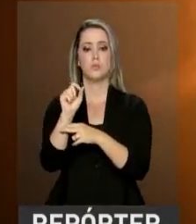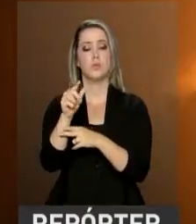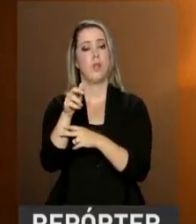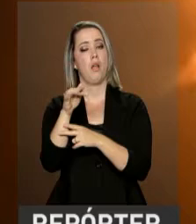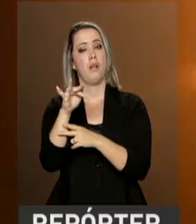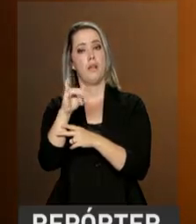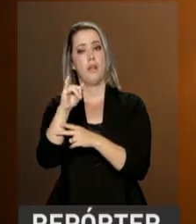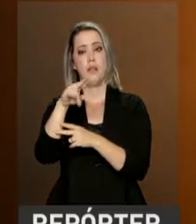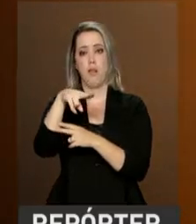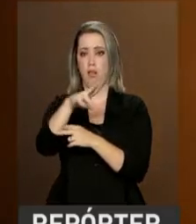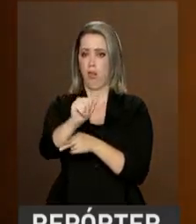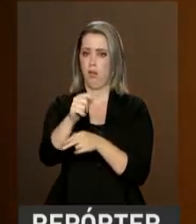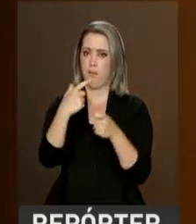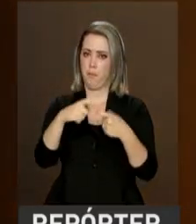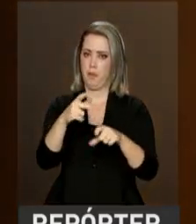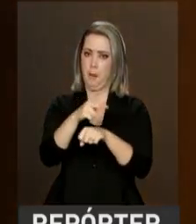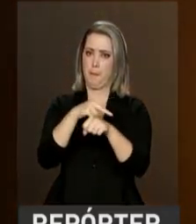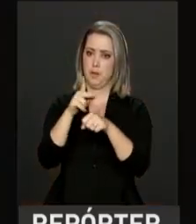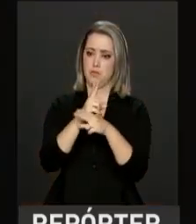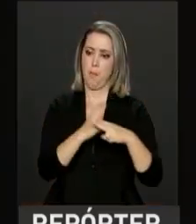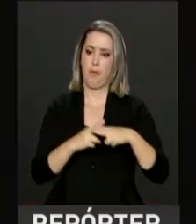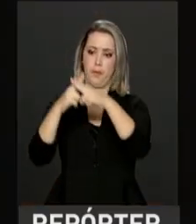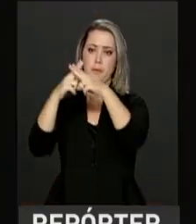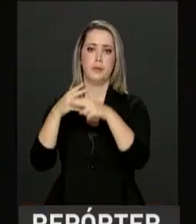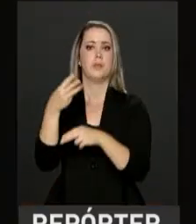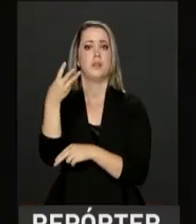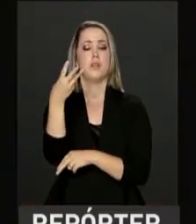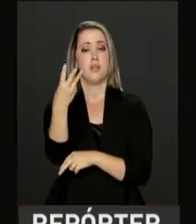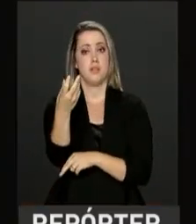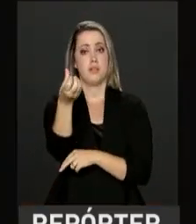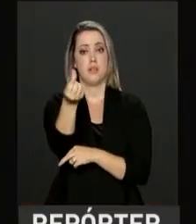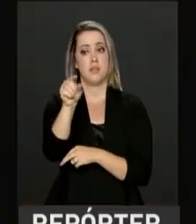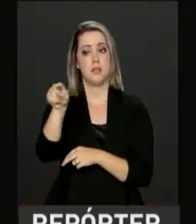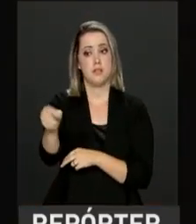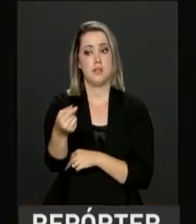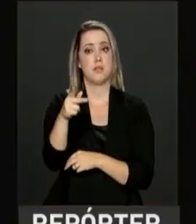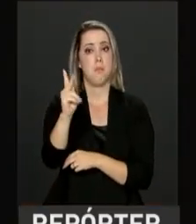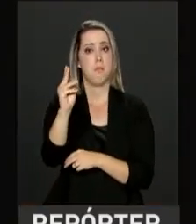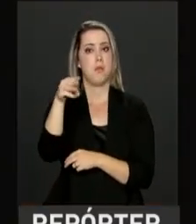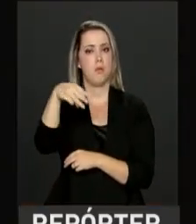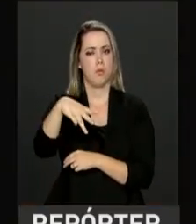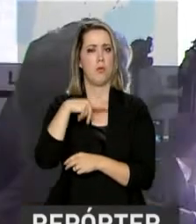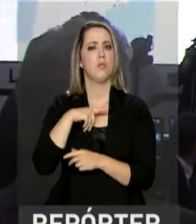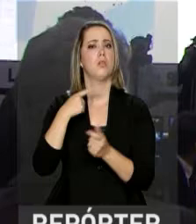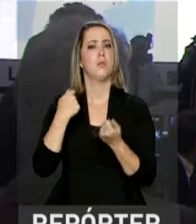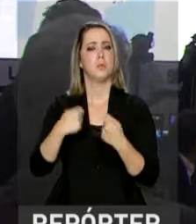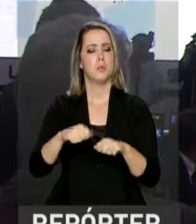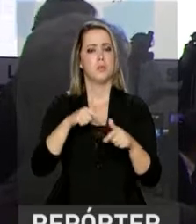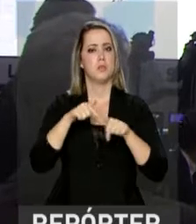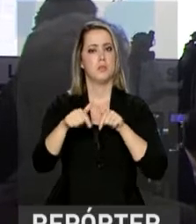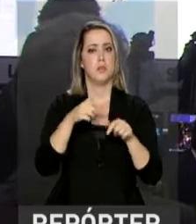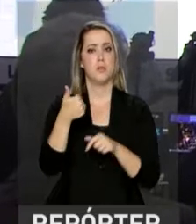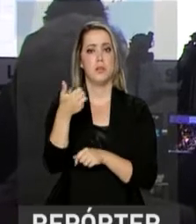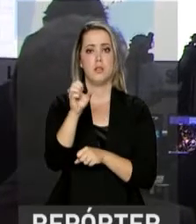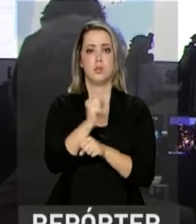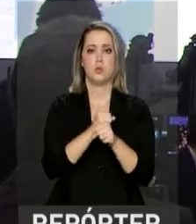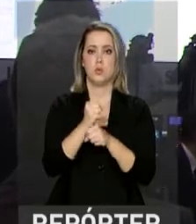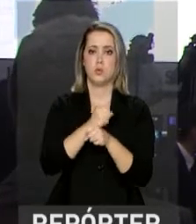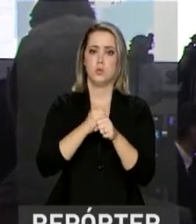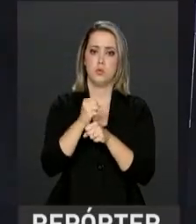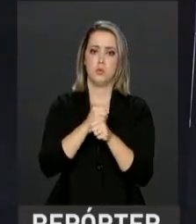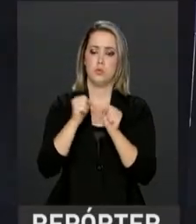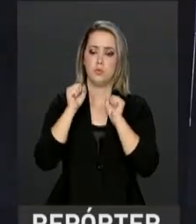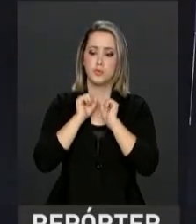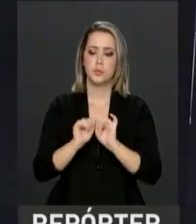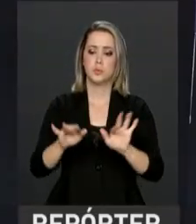Guiana Francesa. A uma distância de 36 mil quilômetros da Terra, com autonomia de 18 anos, o satélite vai permitir a expansão